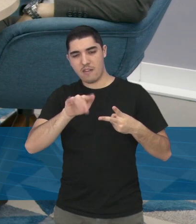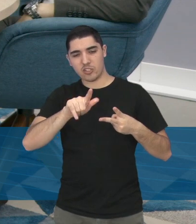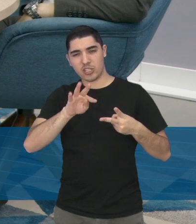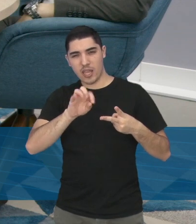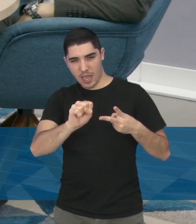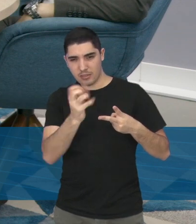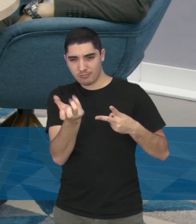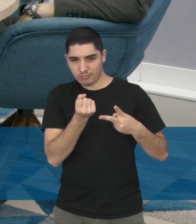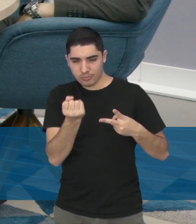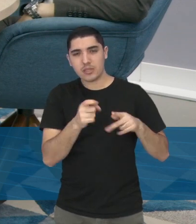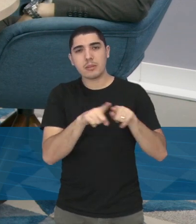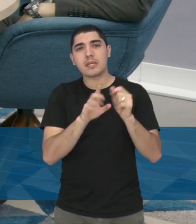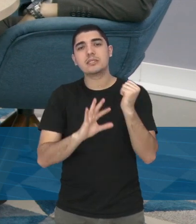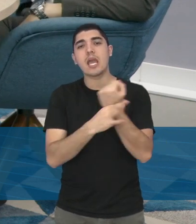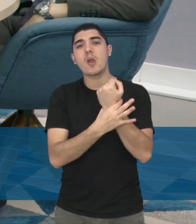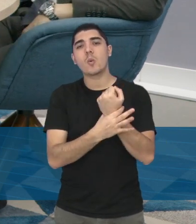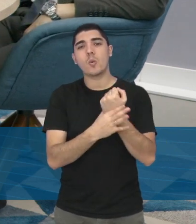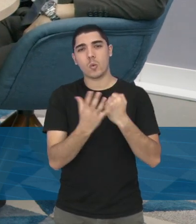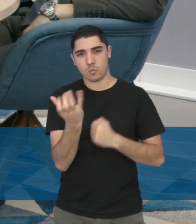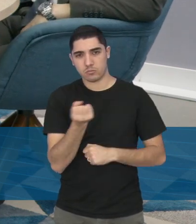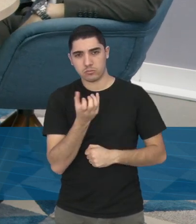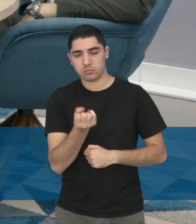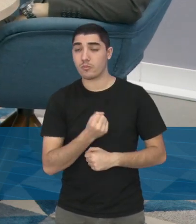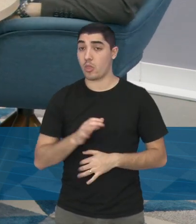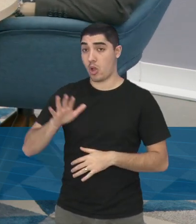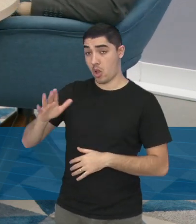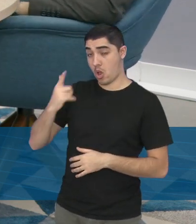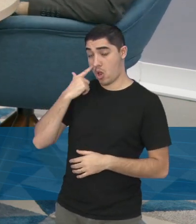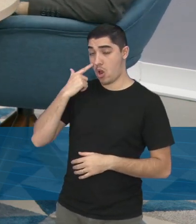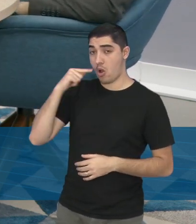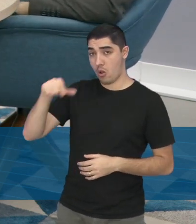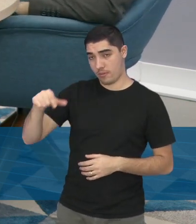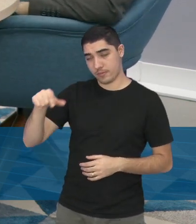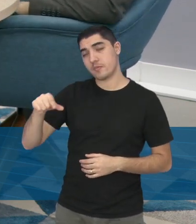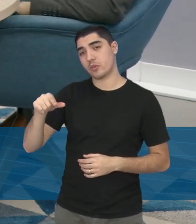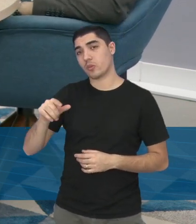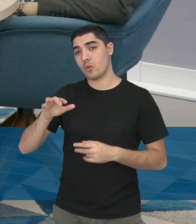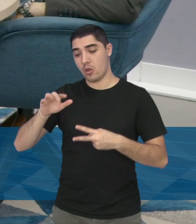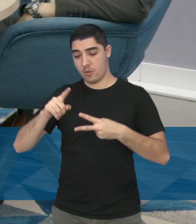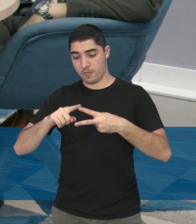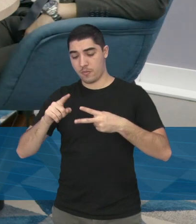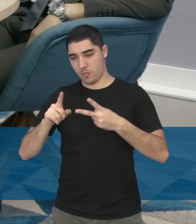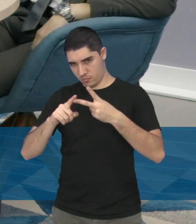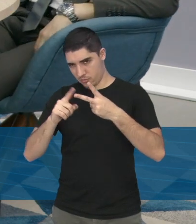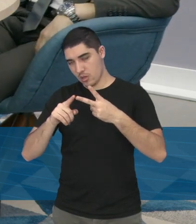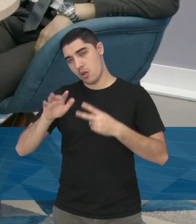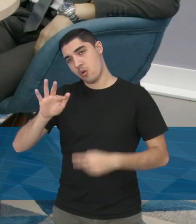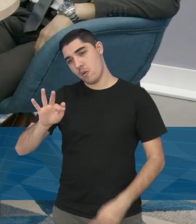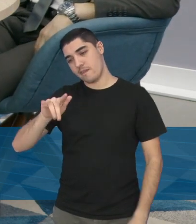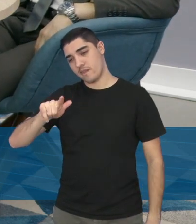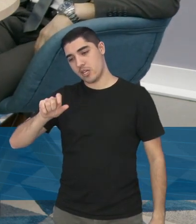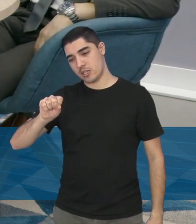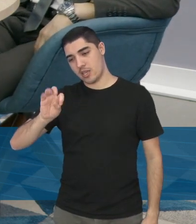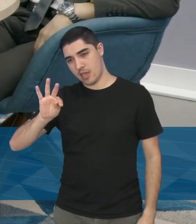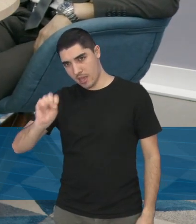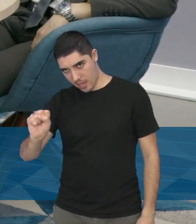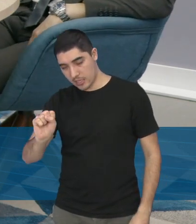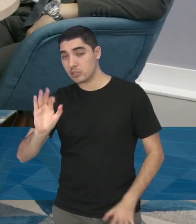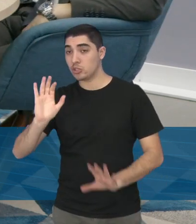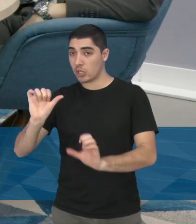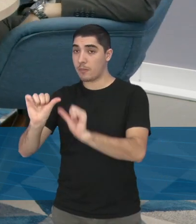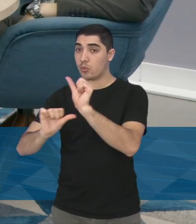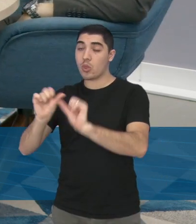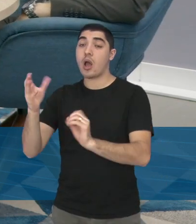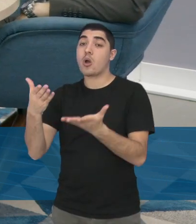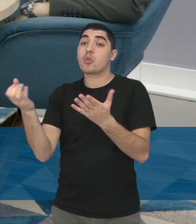alguma alteração nesse sentido? O FGTS, houve alteração quanto a uma